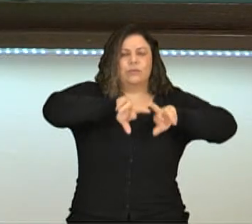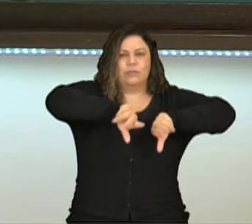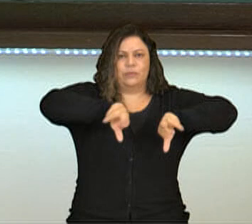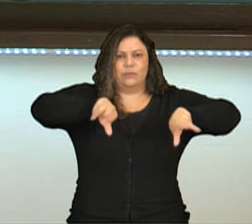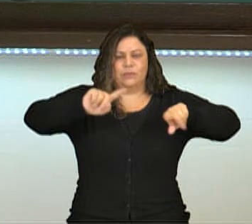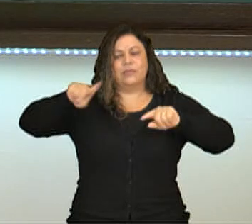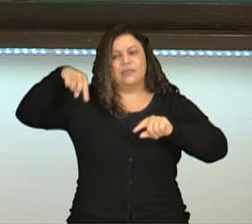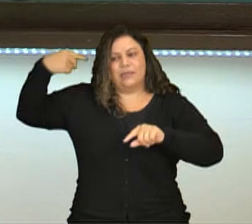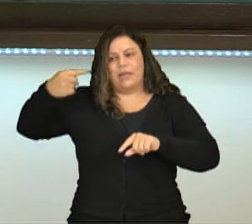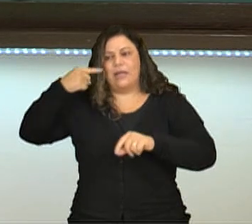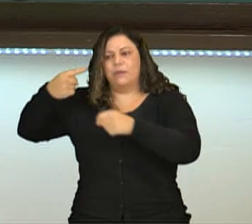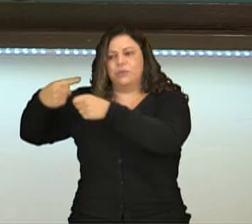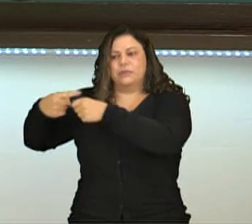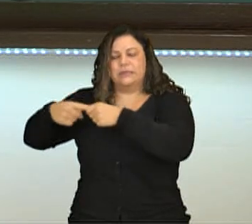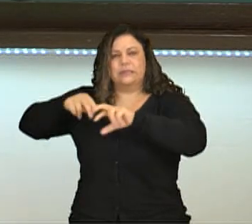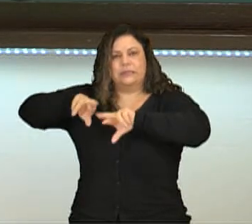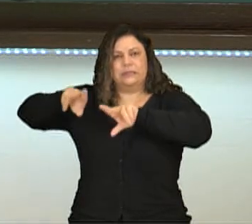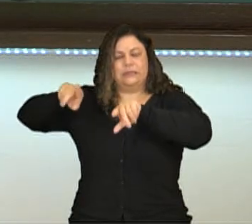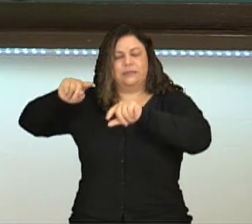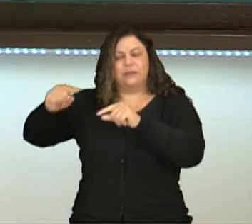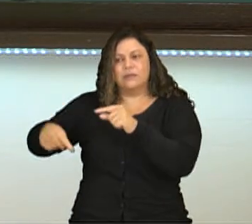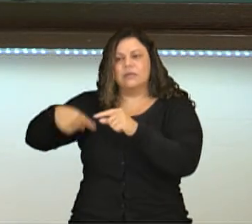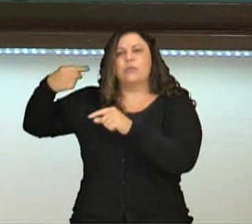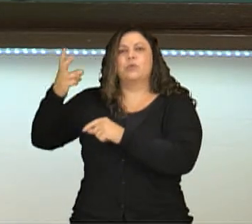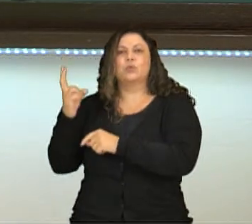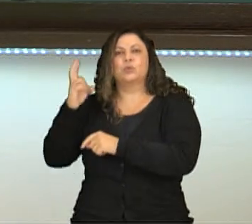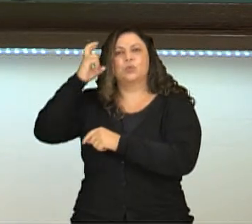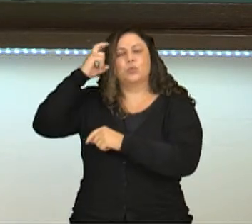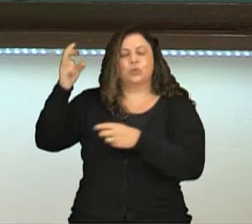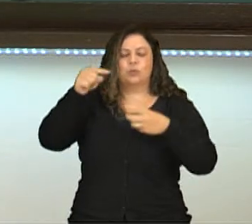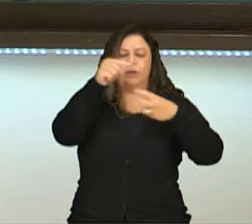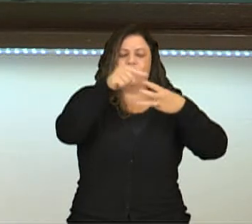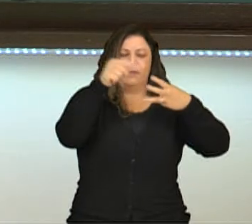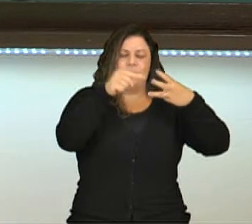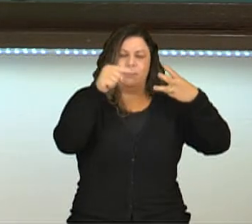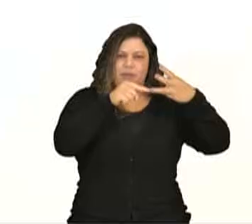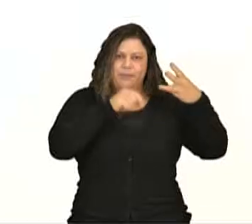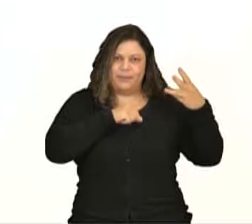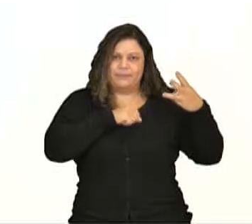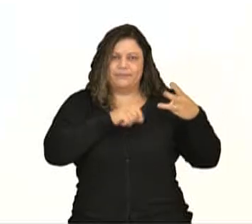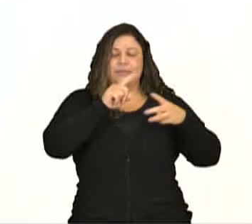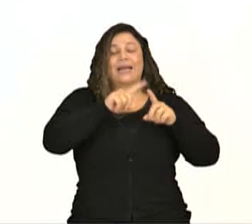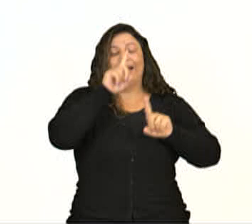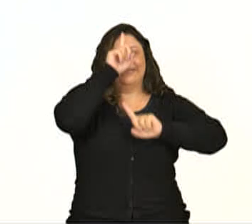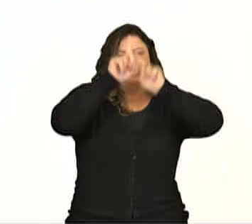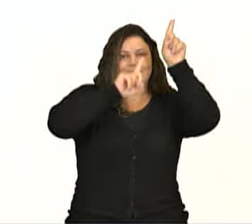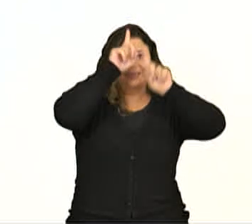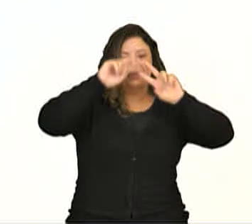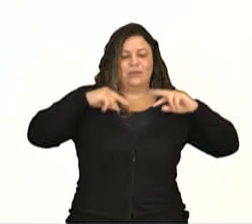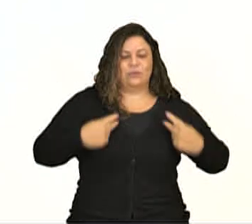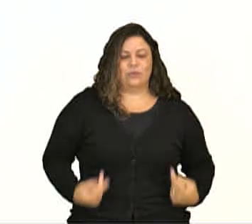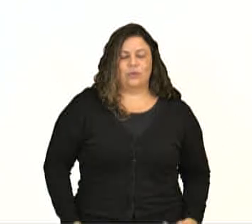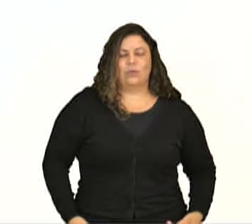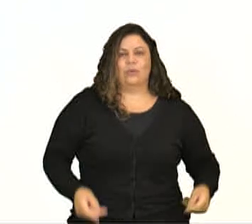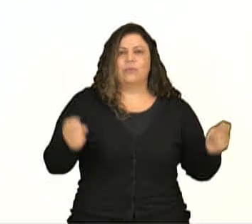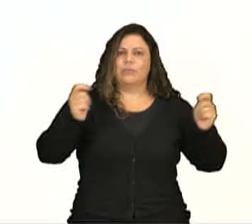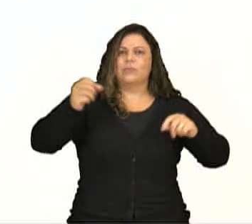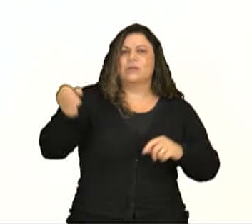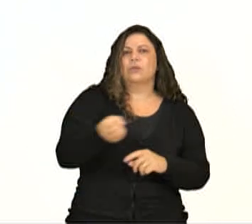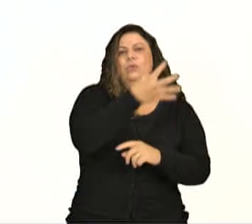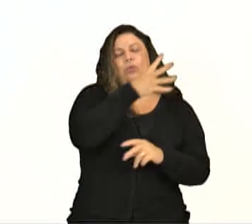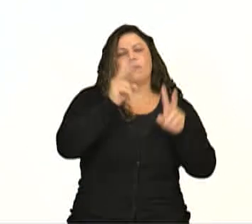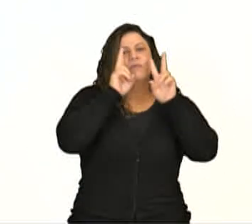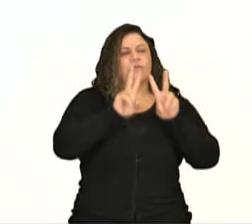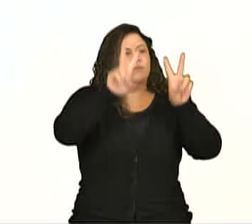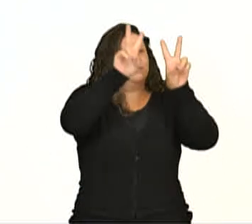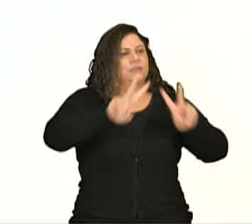e posteriormente o renascimento cultural, tá? As ideias humanistas inspiraram então uma nova visão de mundo da